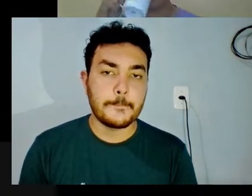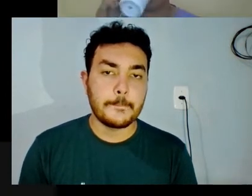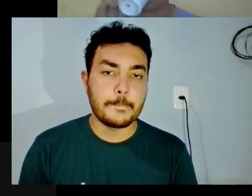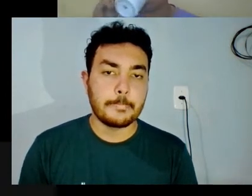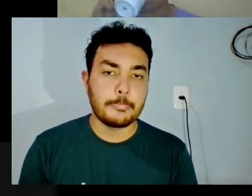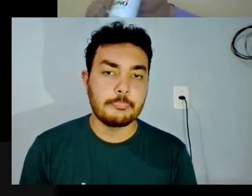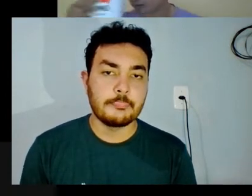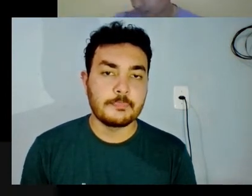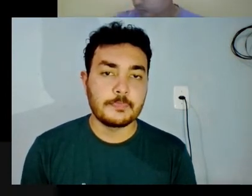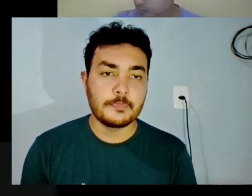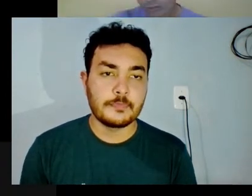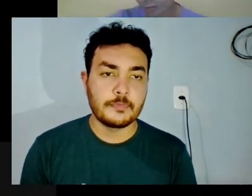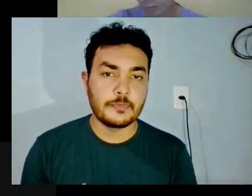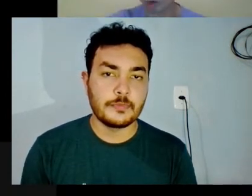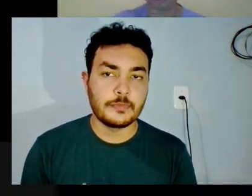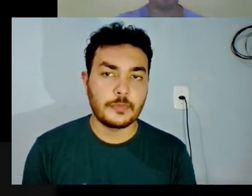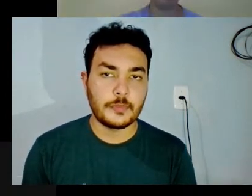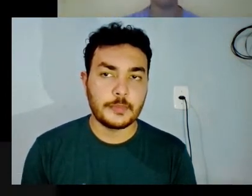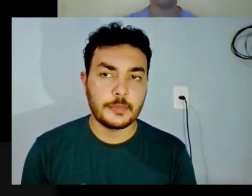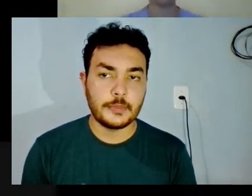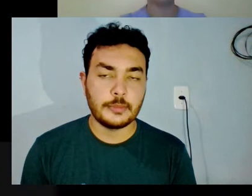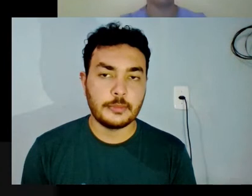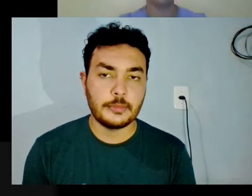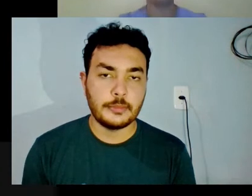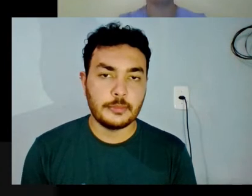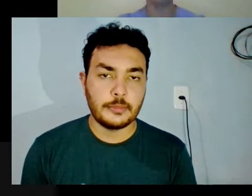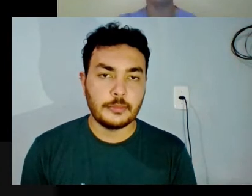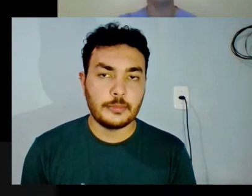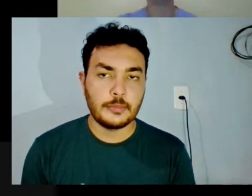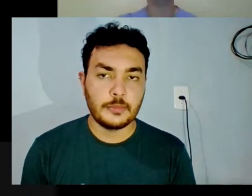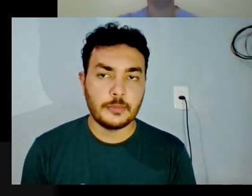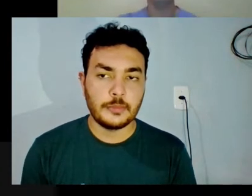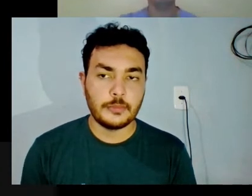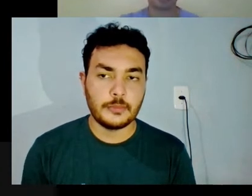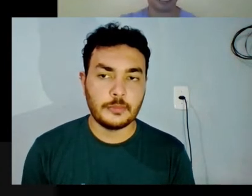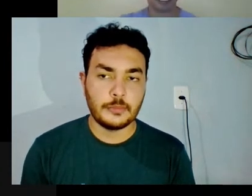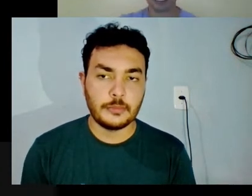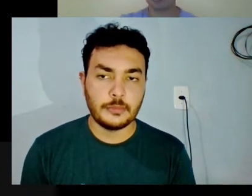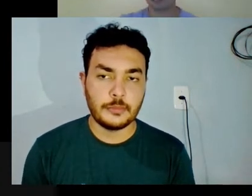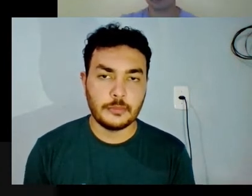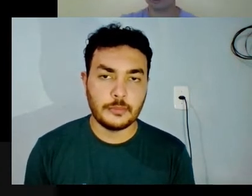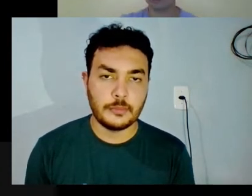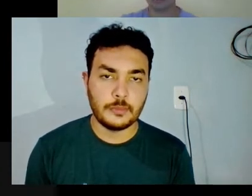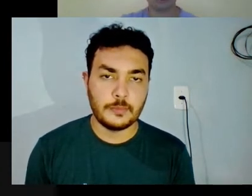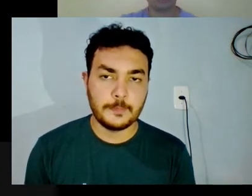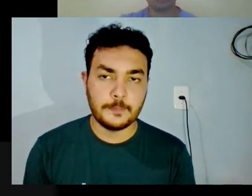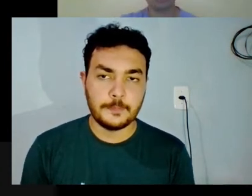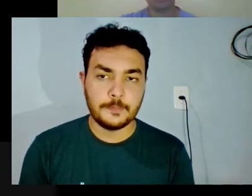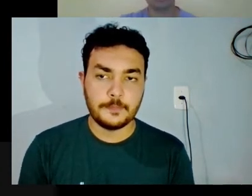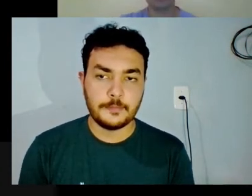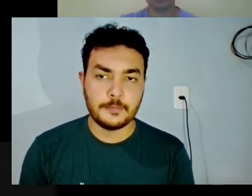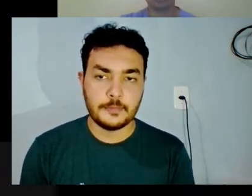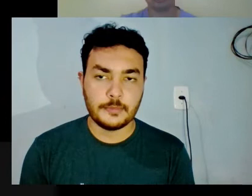complexa, um pouco não, né, bem mais complexa, essa primeira parcela, né, que são os